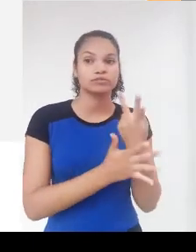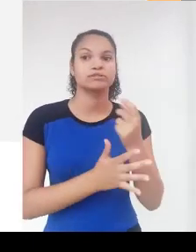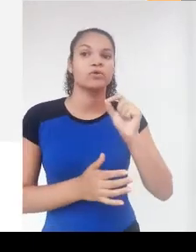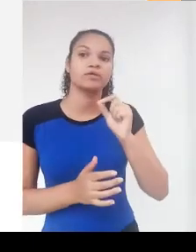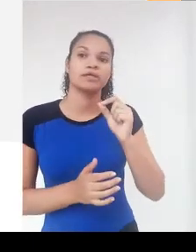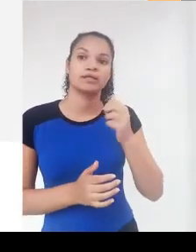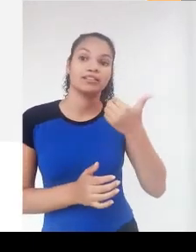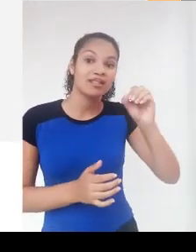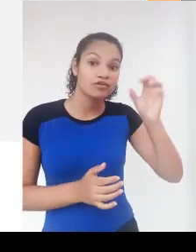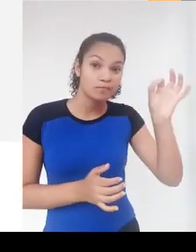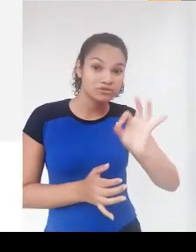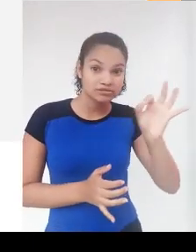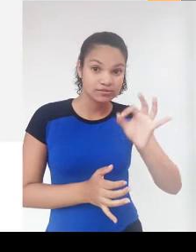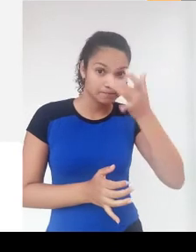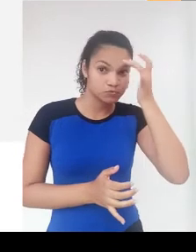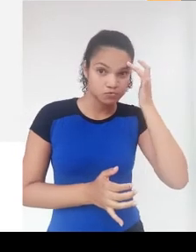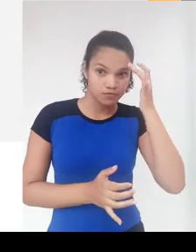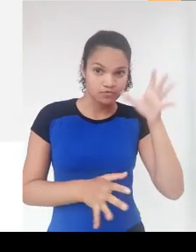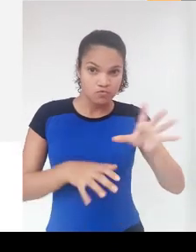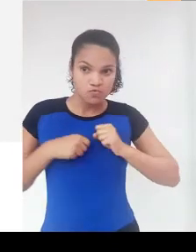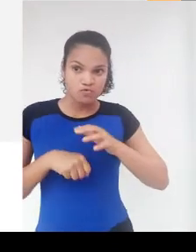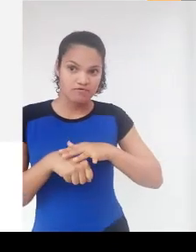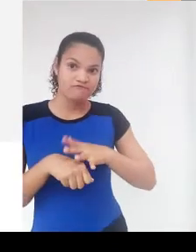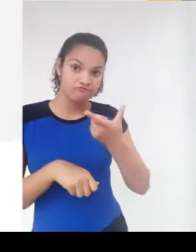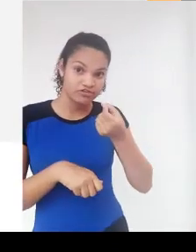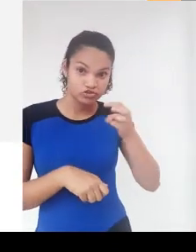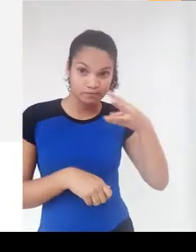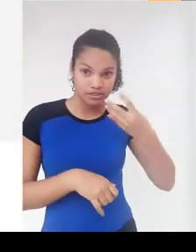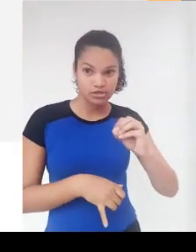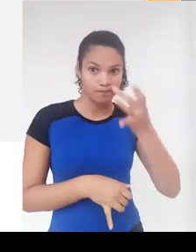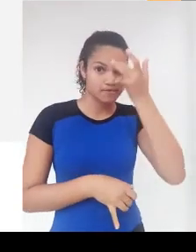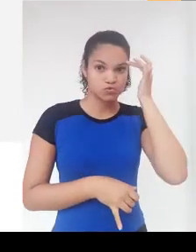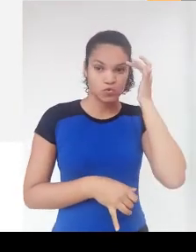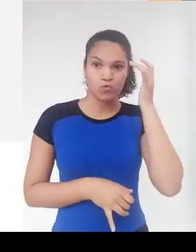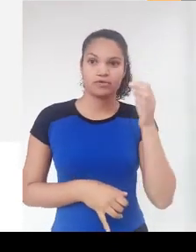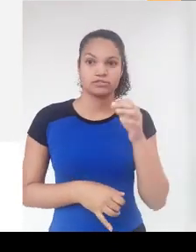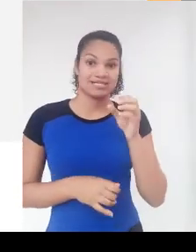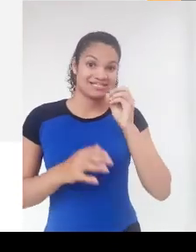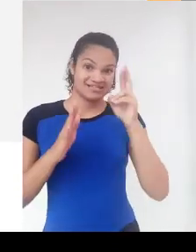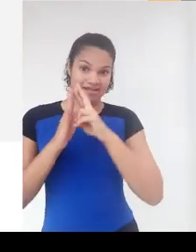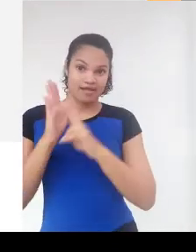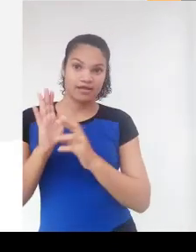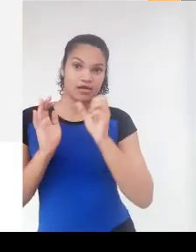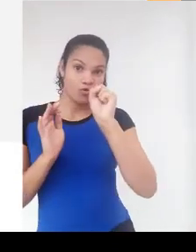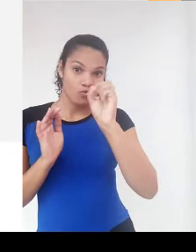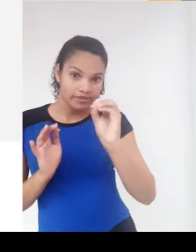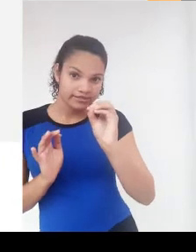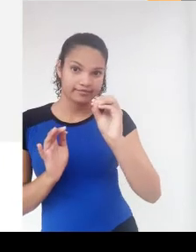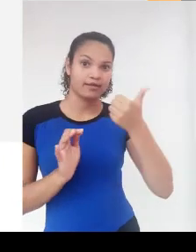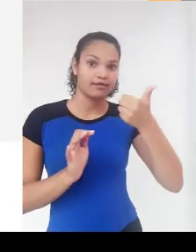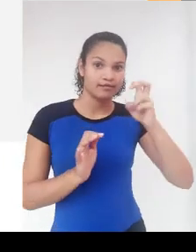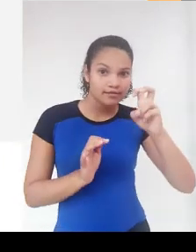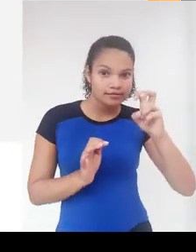for infectada, 20 milhões de pessoas, considerando uma regra 80, 15, 5, que parece que se